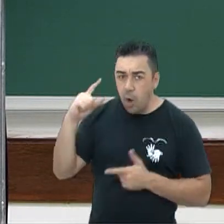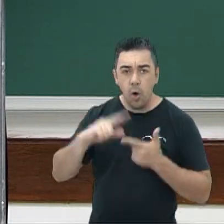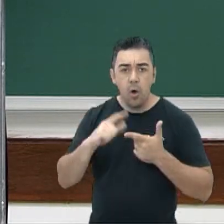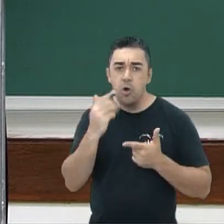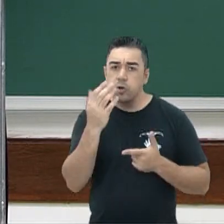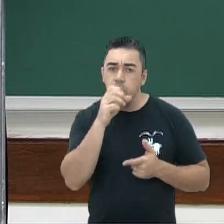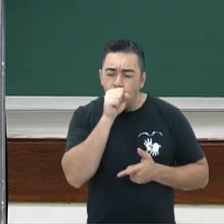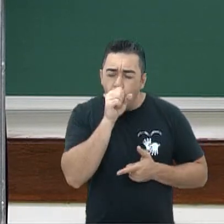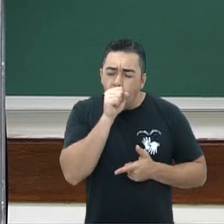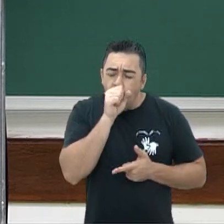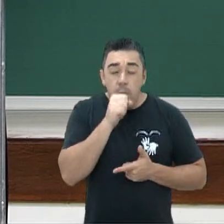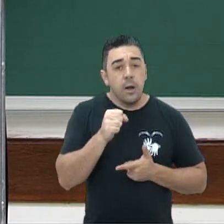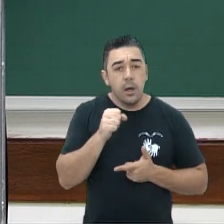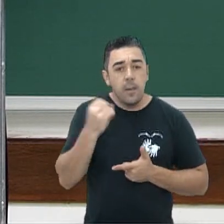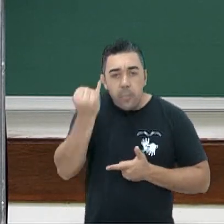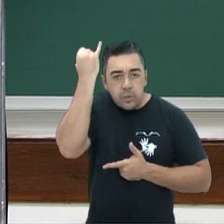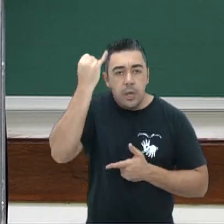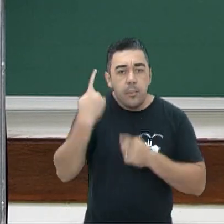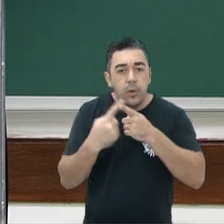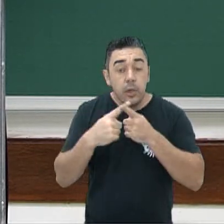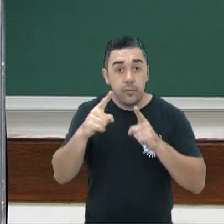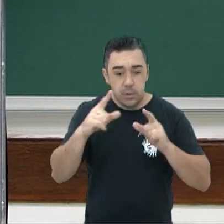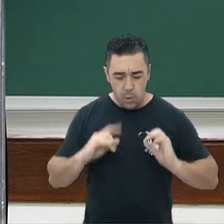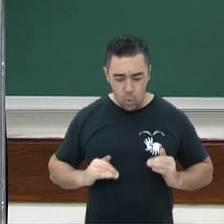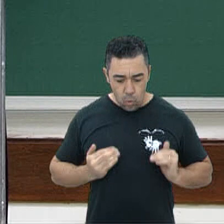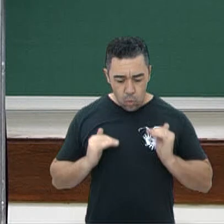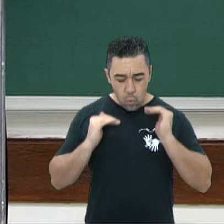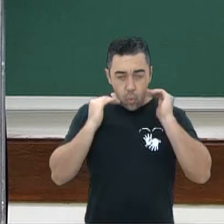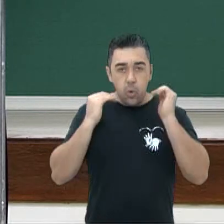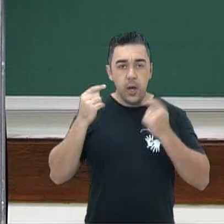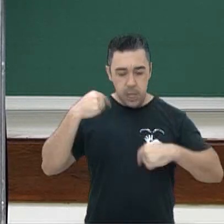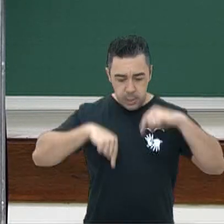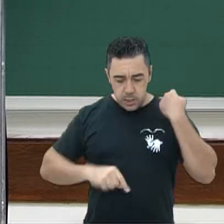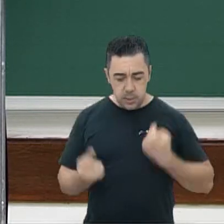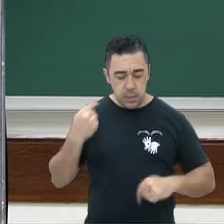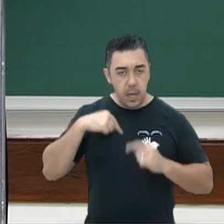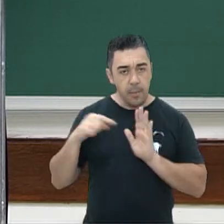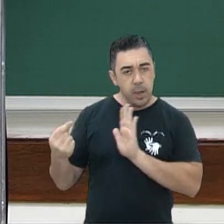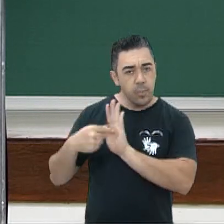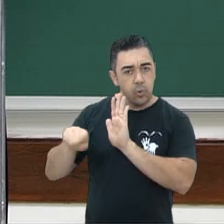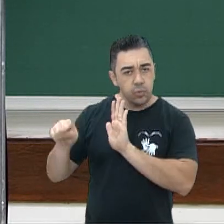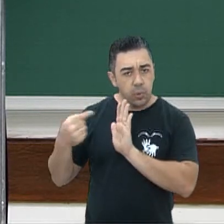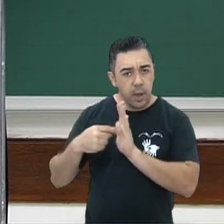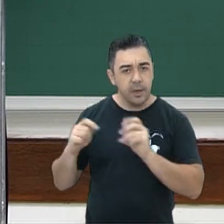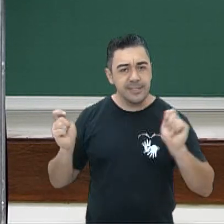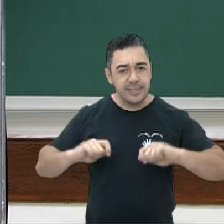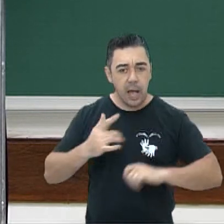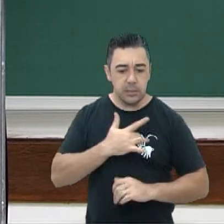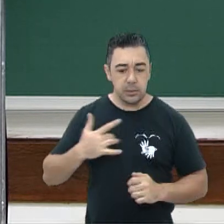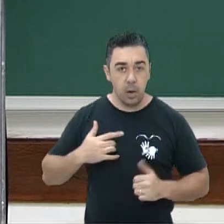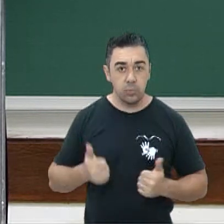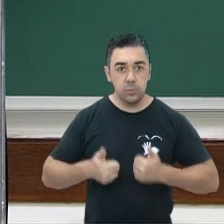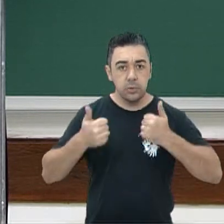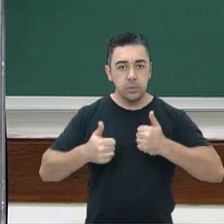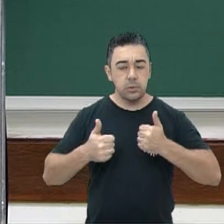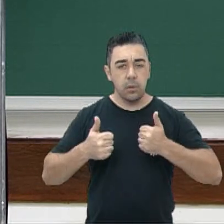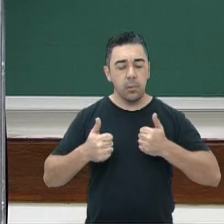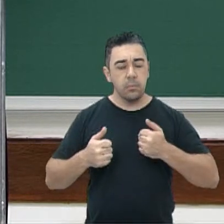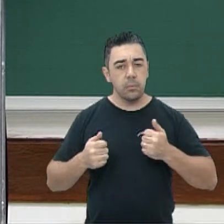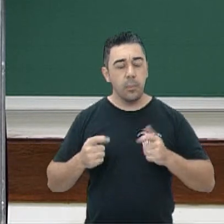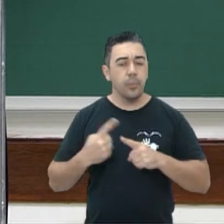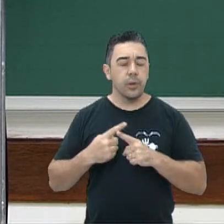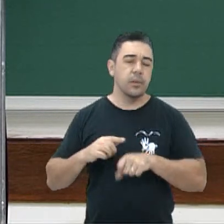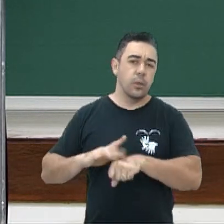Você manter o pico de nutrição tua sempre em dia traz para você o quê? Saúde e resistência contra as doenças